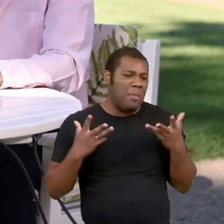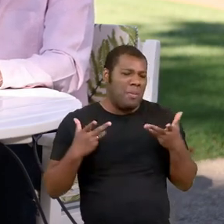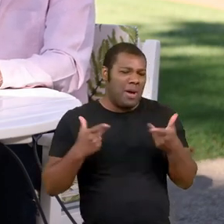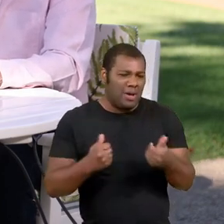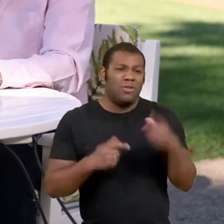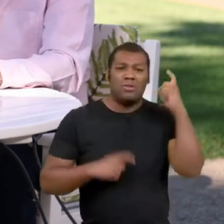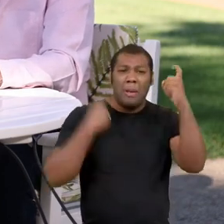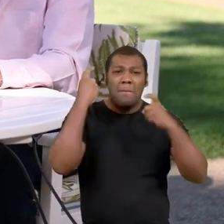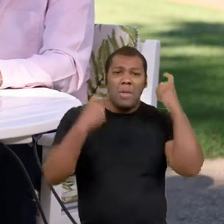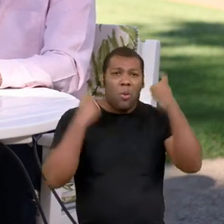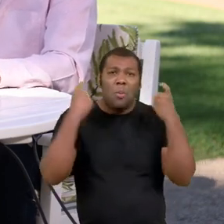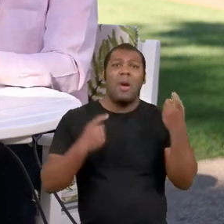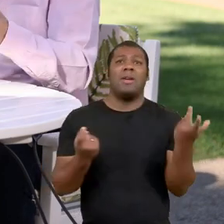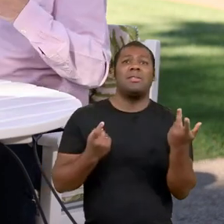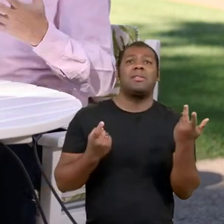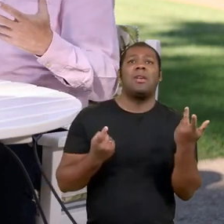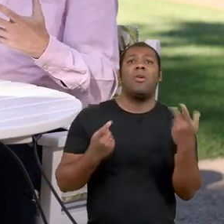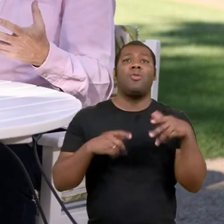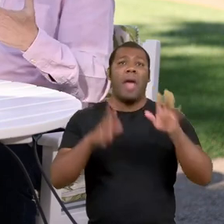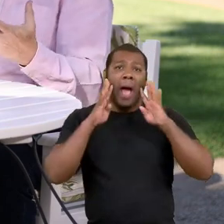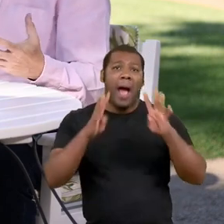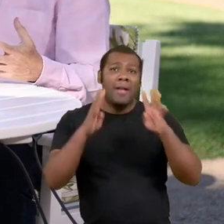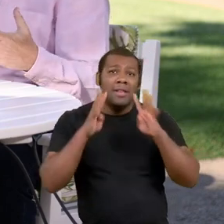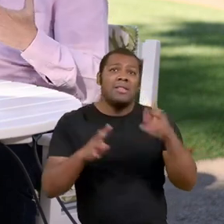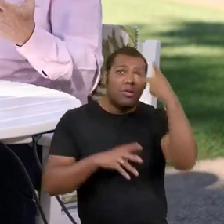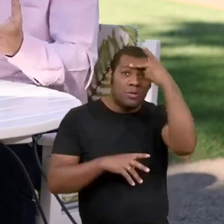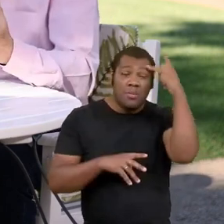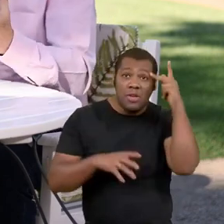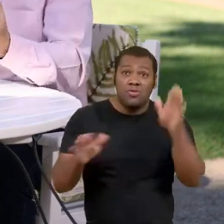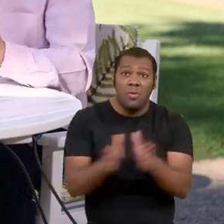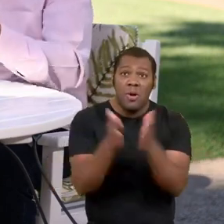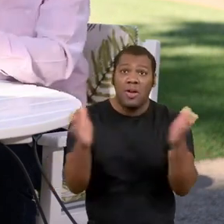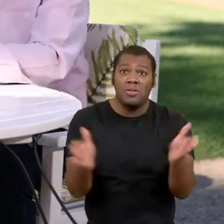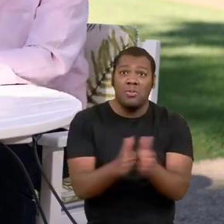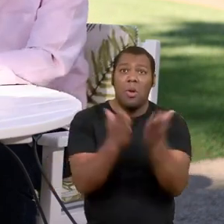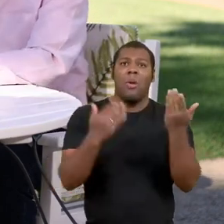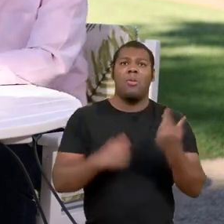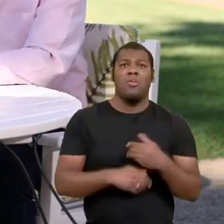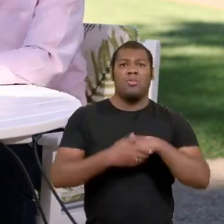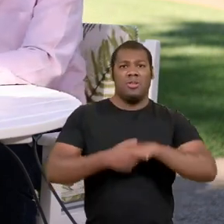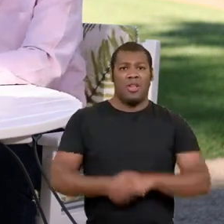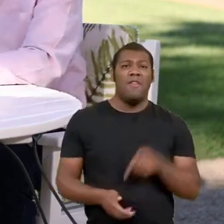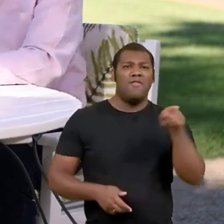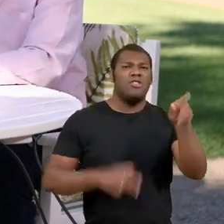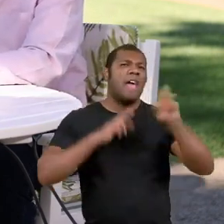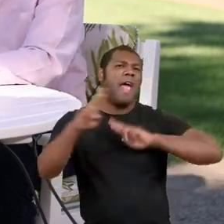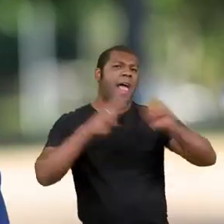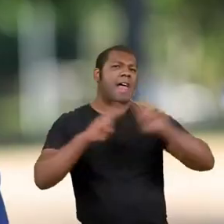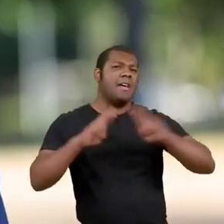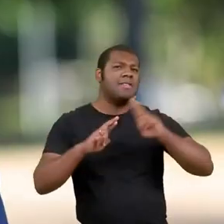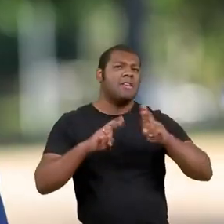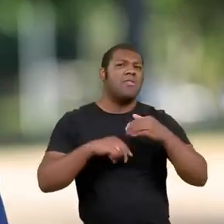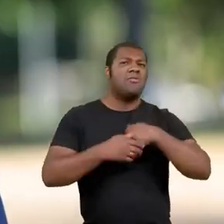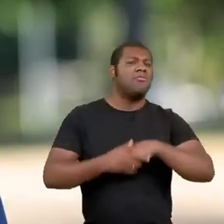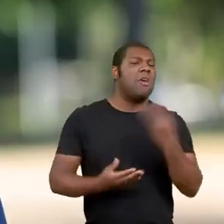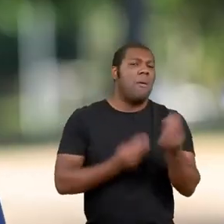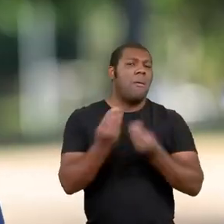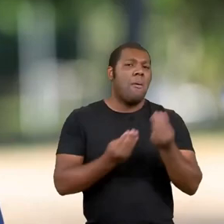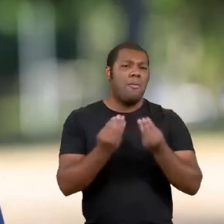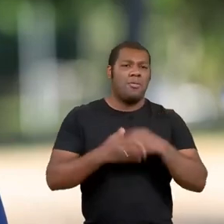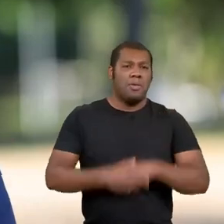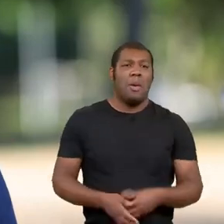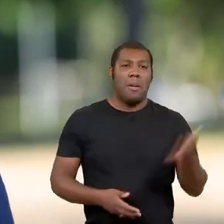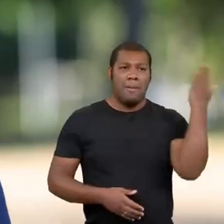religiões as evoluções do mundo como é que a sua relação com ele qual a importância dele pro senhor olha eu tive com o Papa Francisco